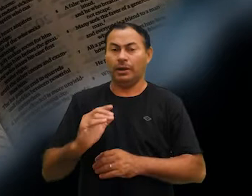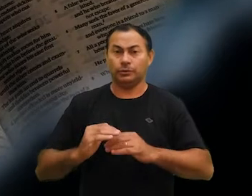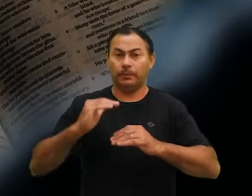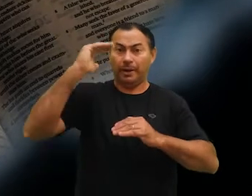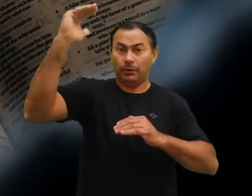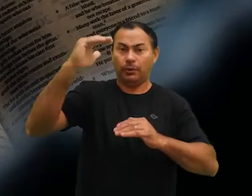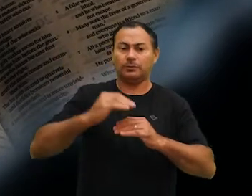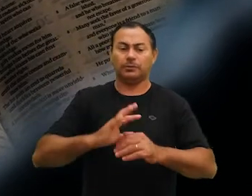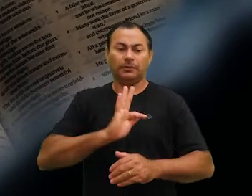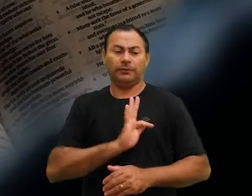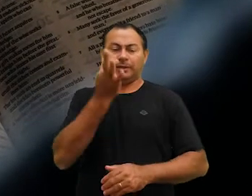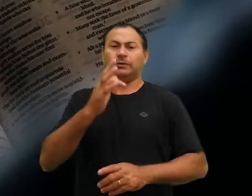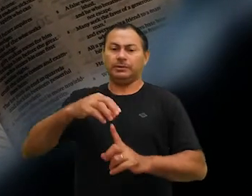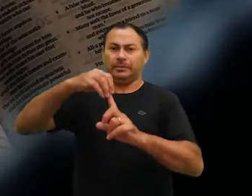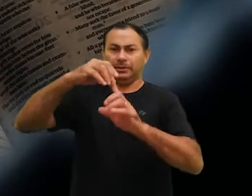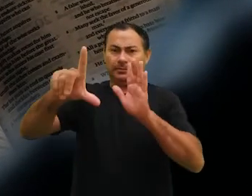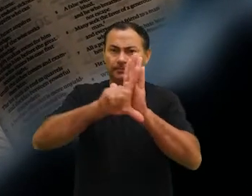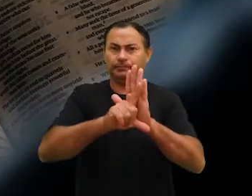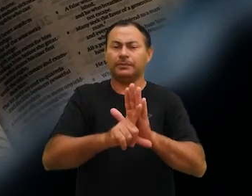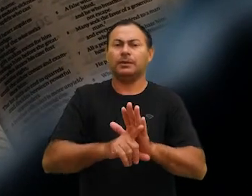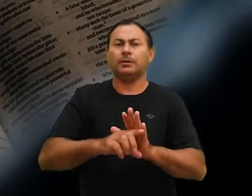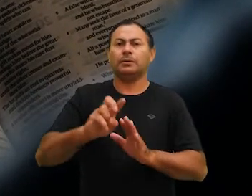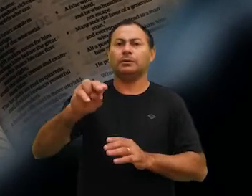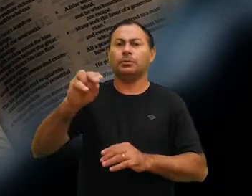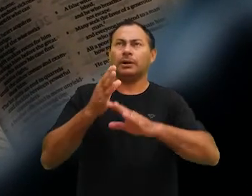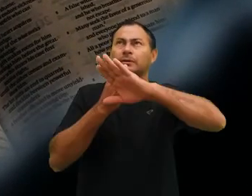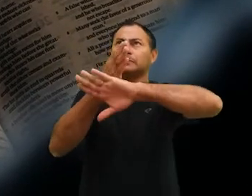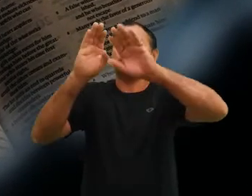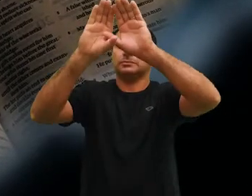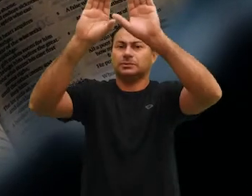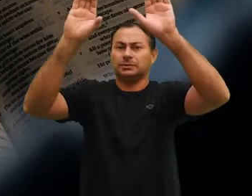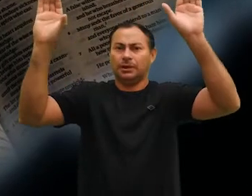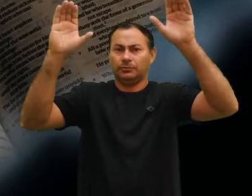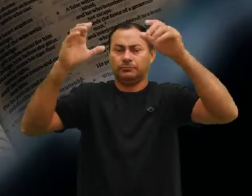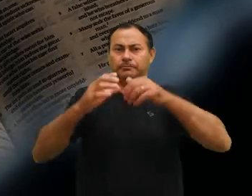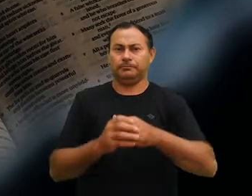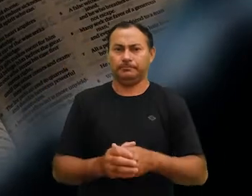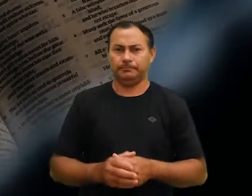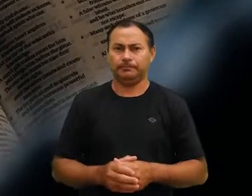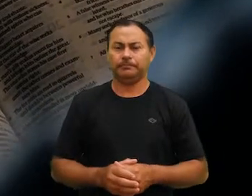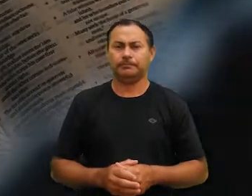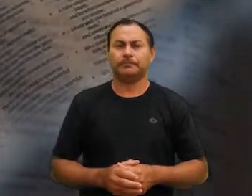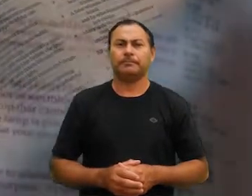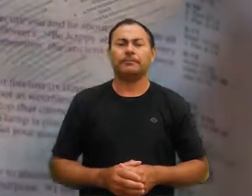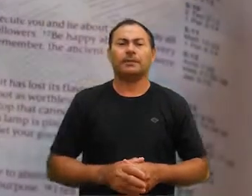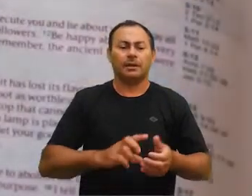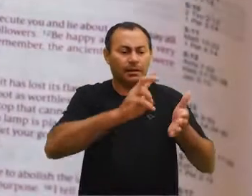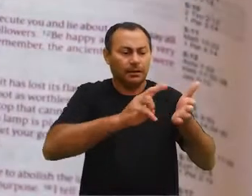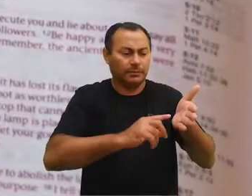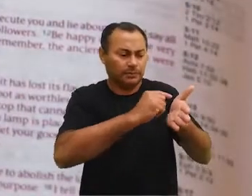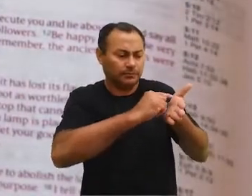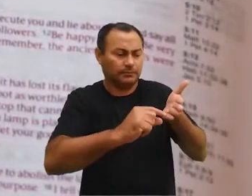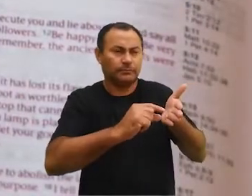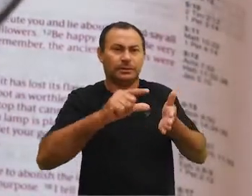muito superior à dos fariseus e mestres da lei, de modo nenhum entrarão no reino dos céus. Lemos